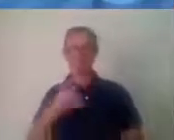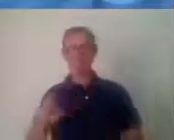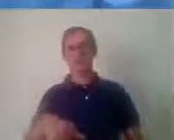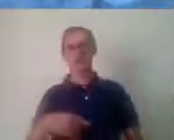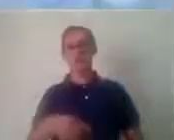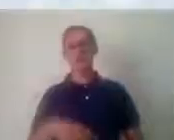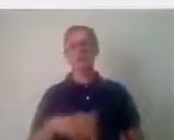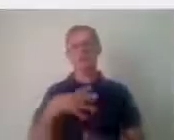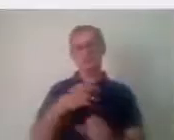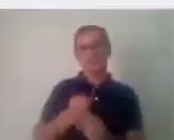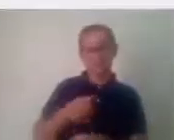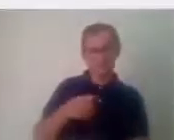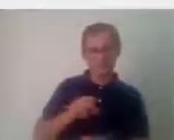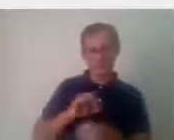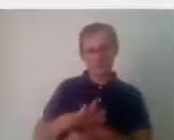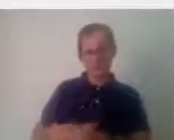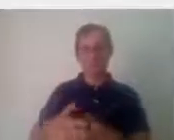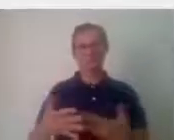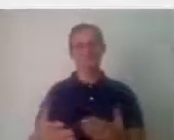Acompanhe no quadro.